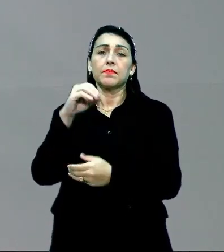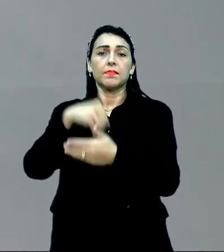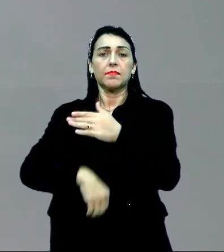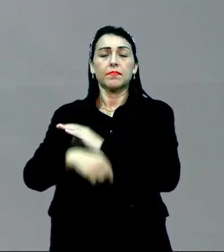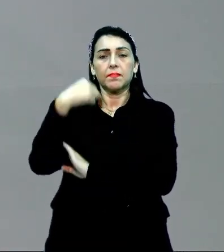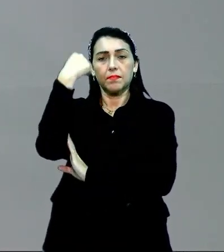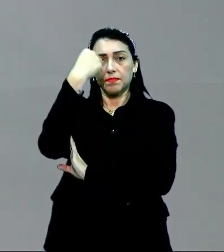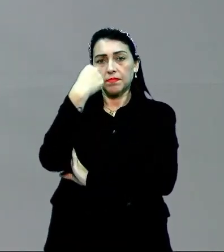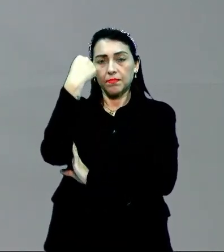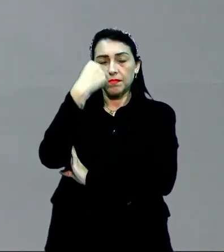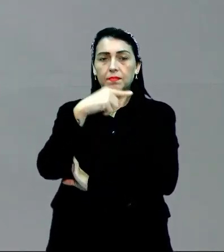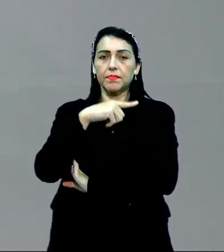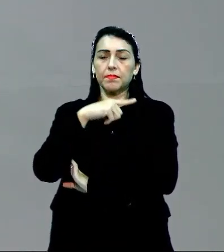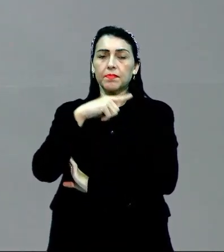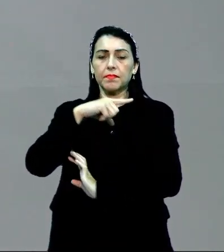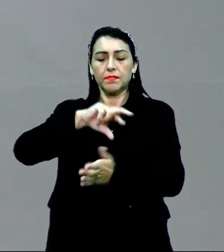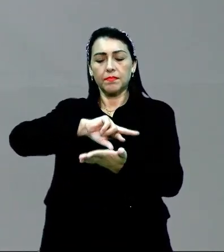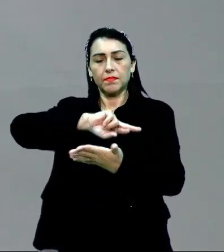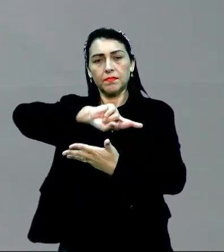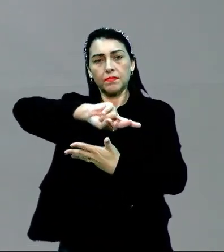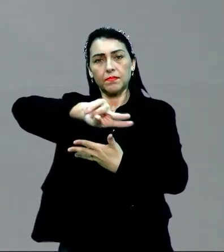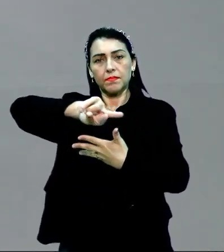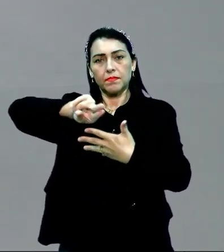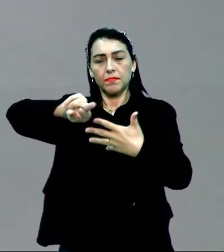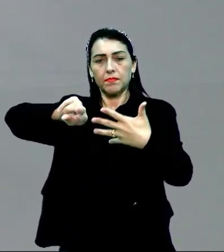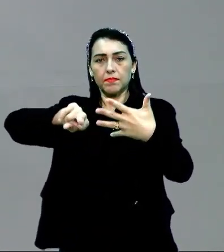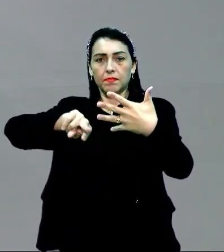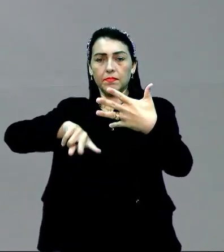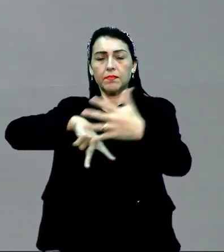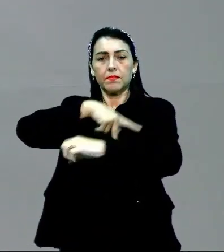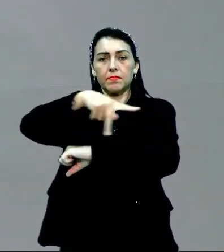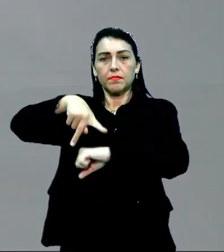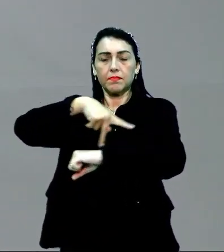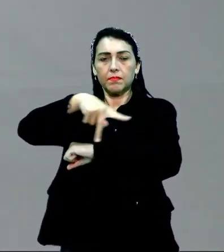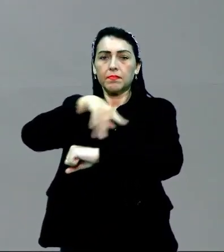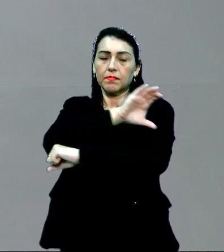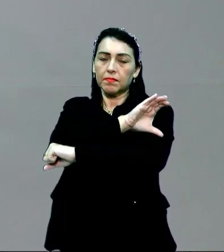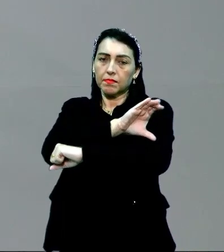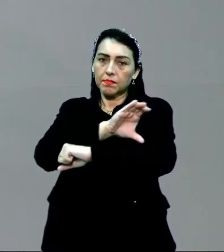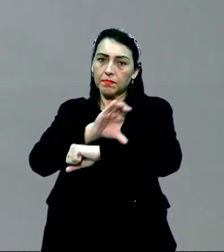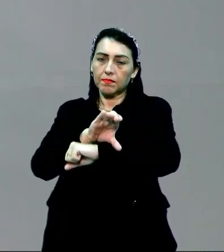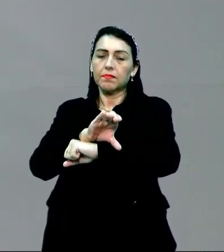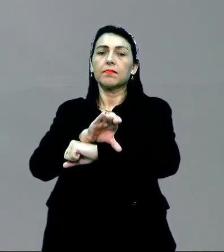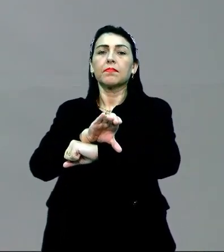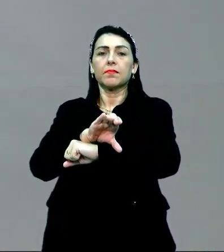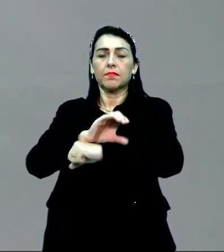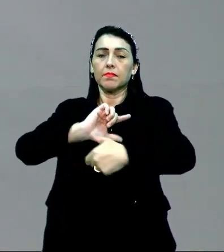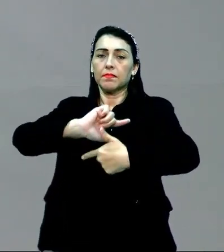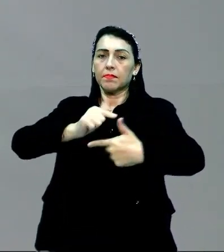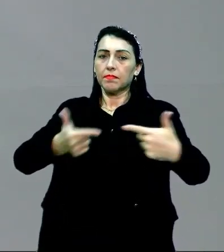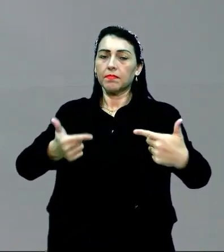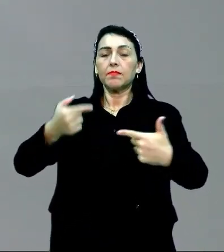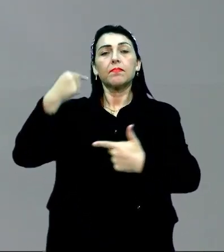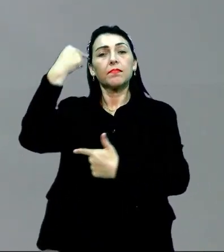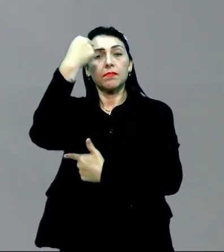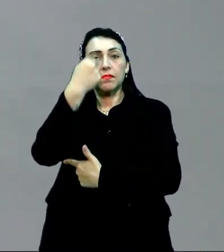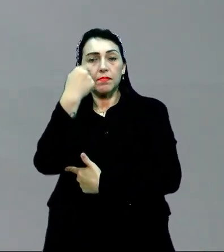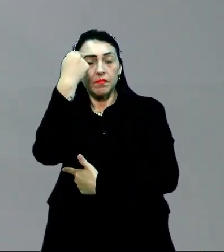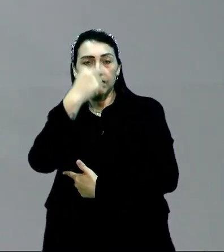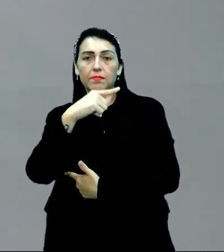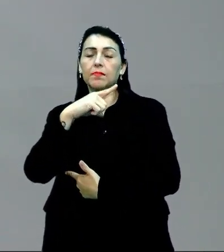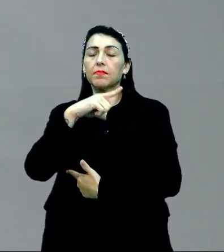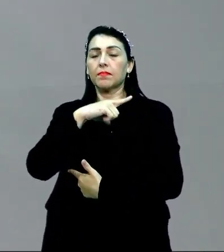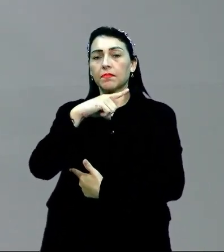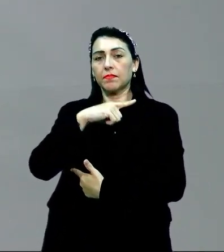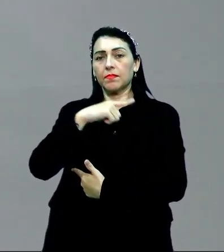da língua espanhola nós temos uma variedade né de países de culturas né então o espanhol ele tem